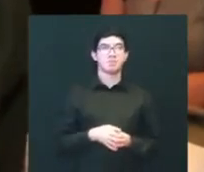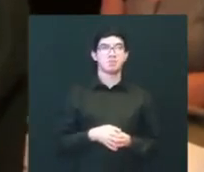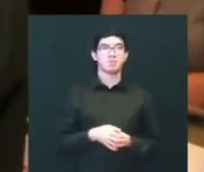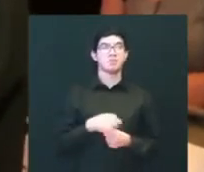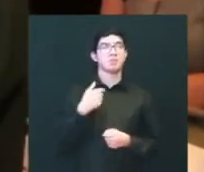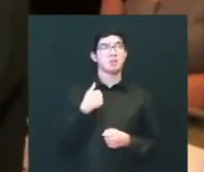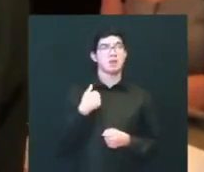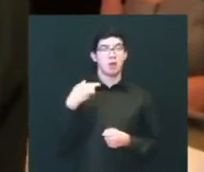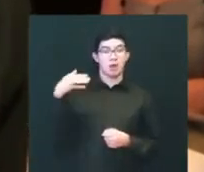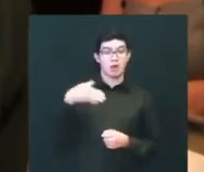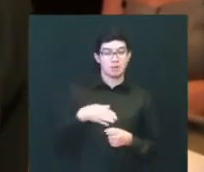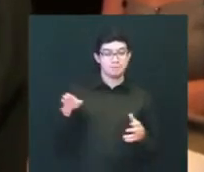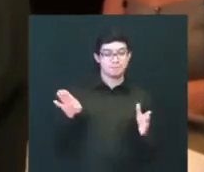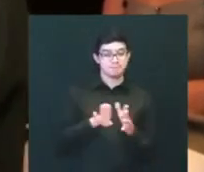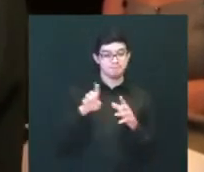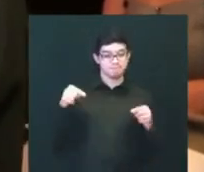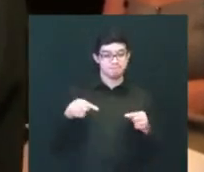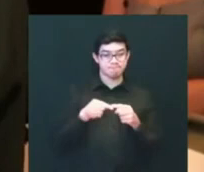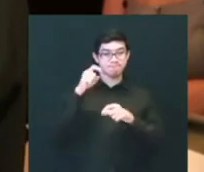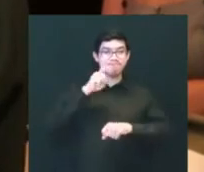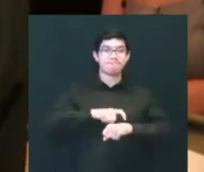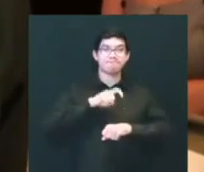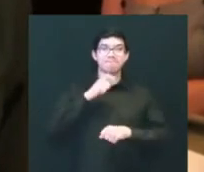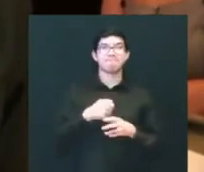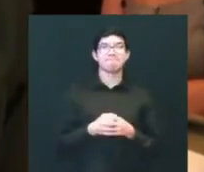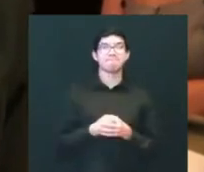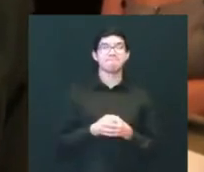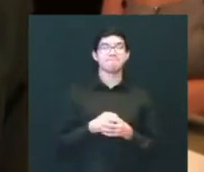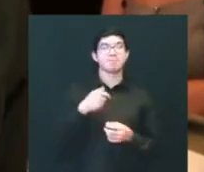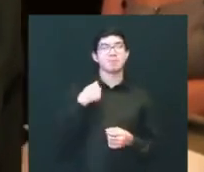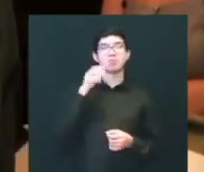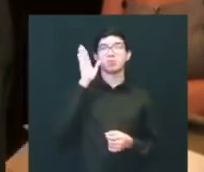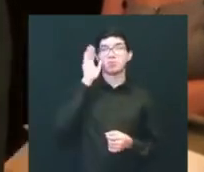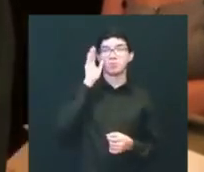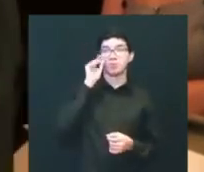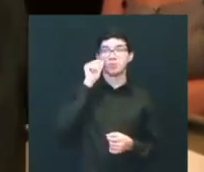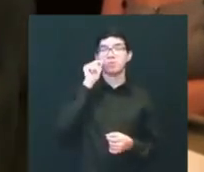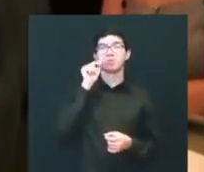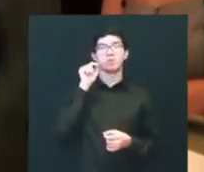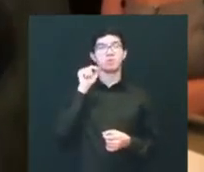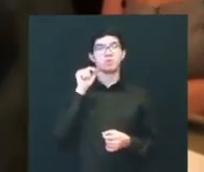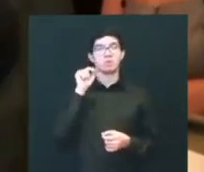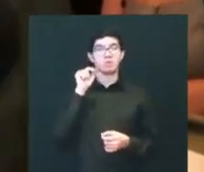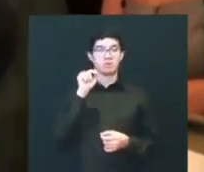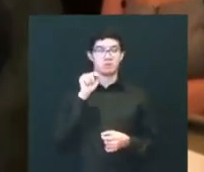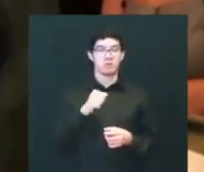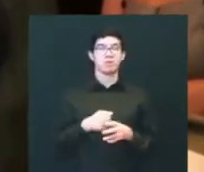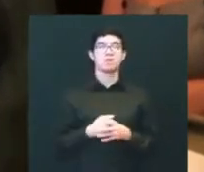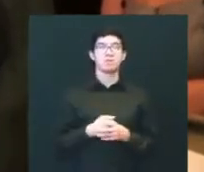no momento certo. Eu estava muito interessado e curioso com relação